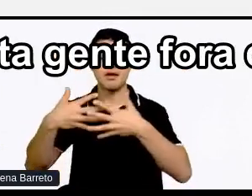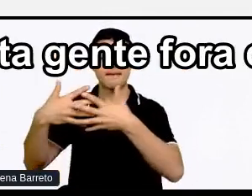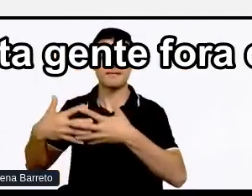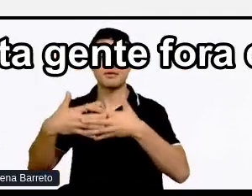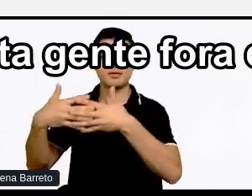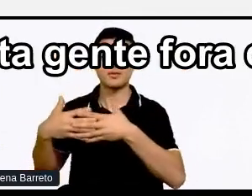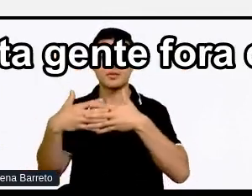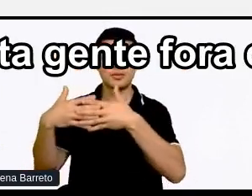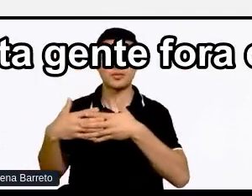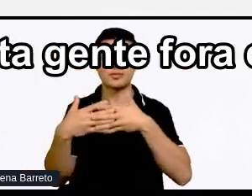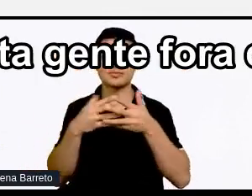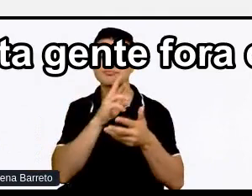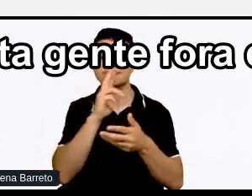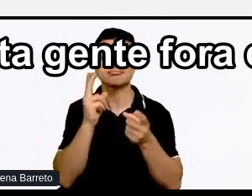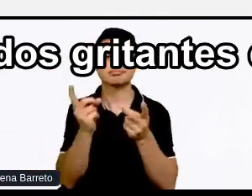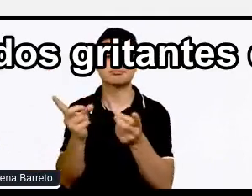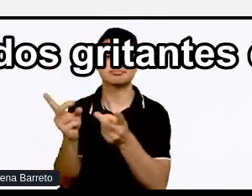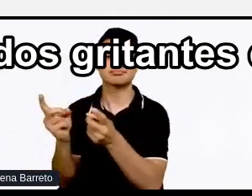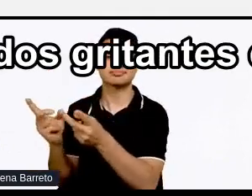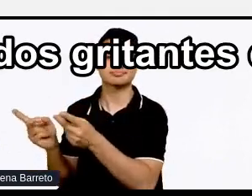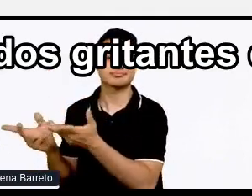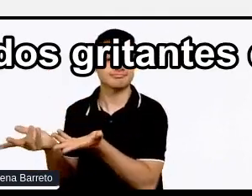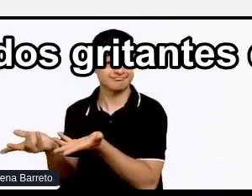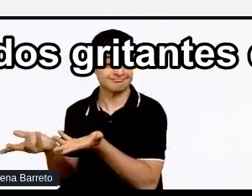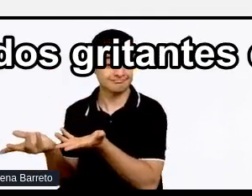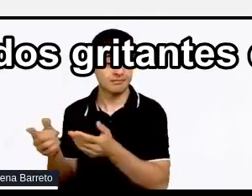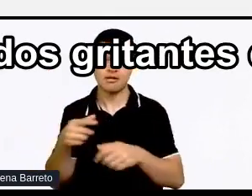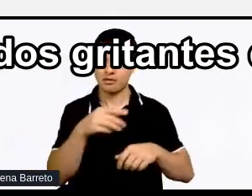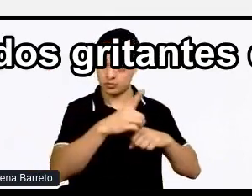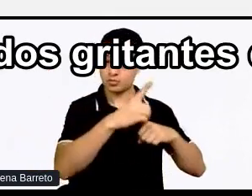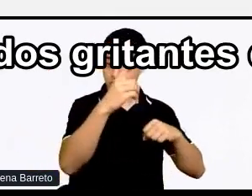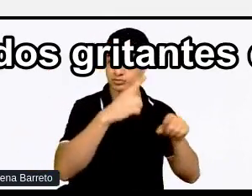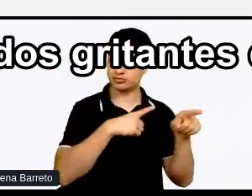gente fora da sua área de atuação. E são